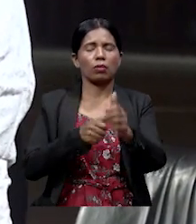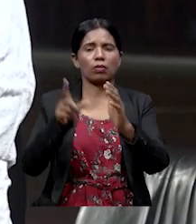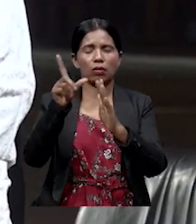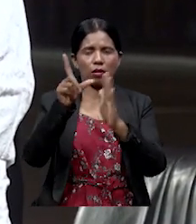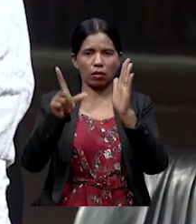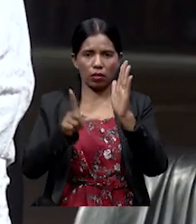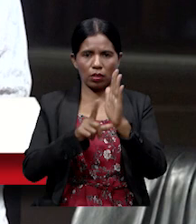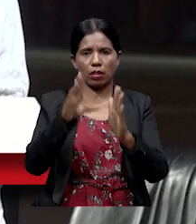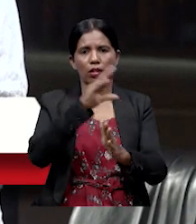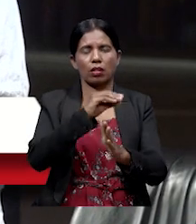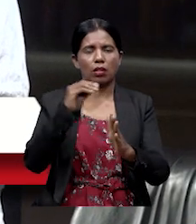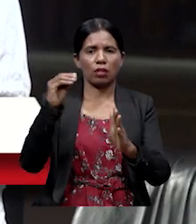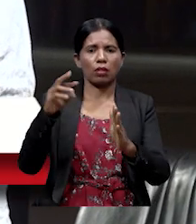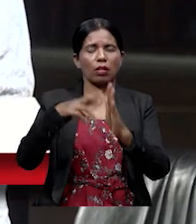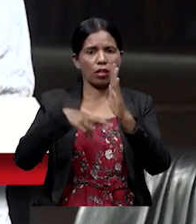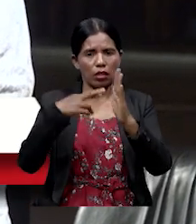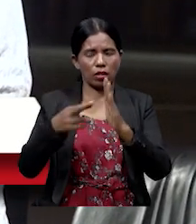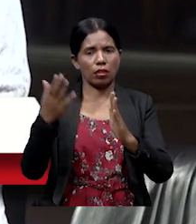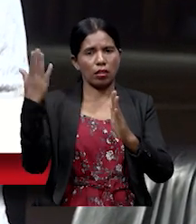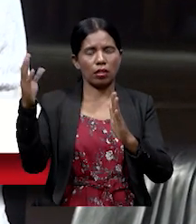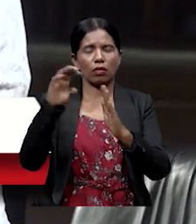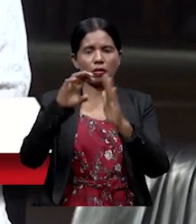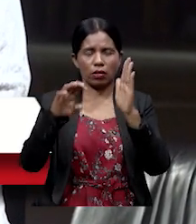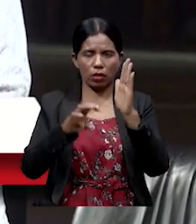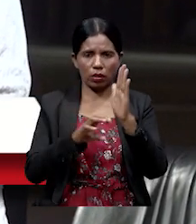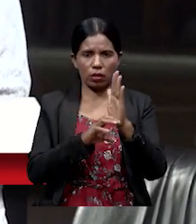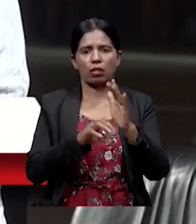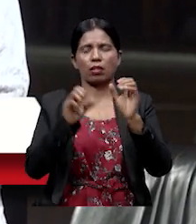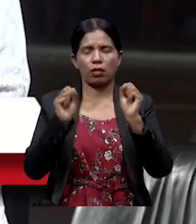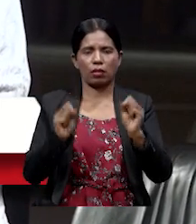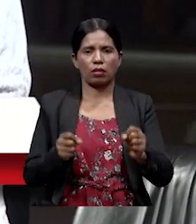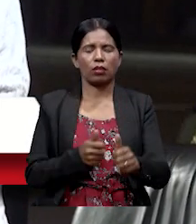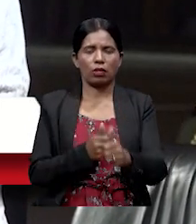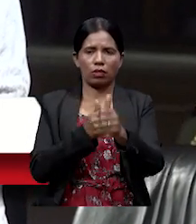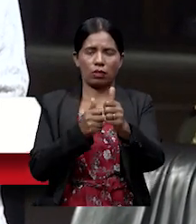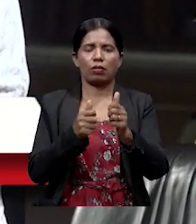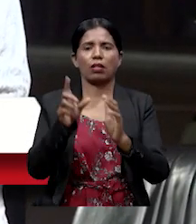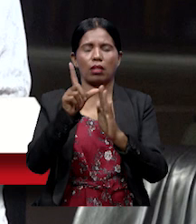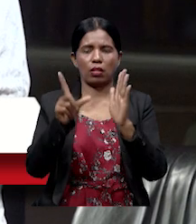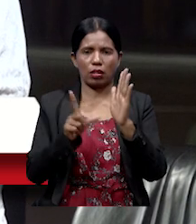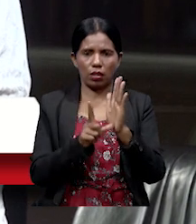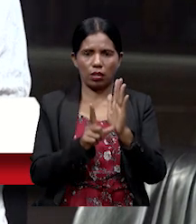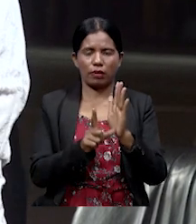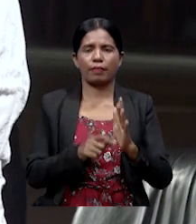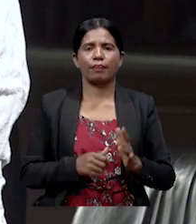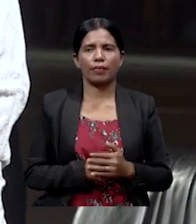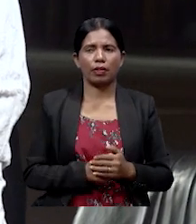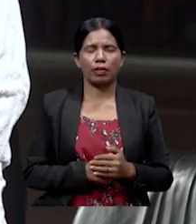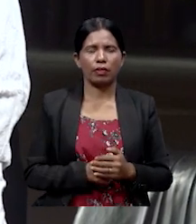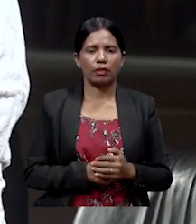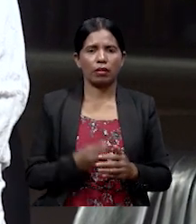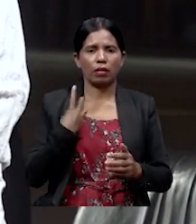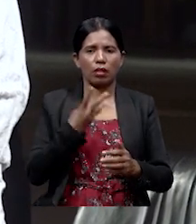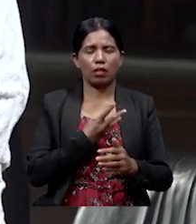e fazer cumprir a Constituição e as leis e dedicar todas as minhas energias e